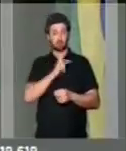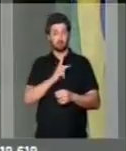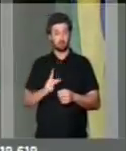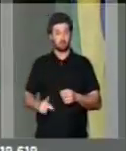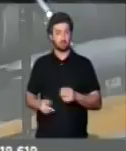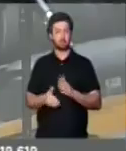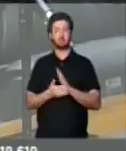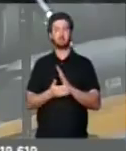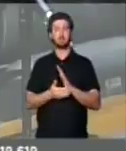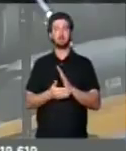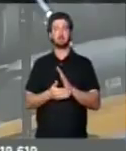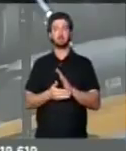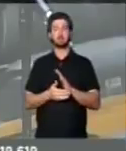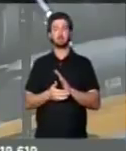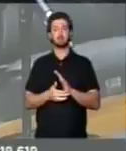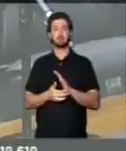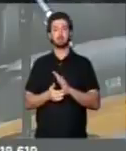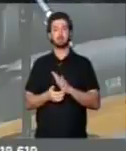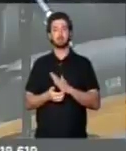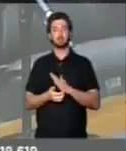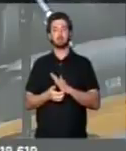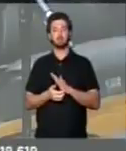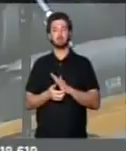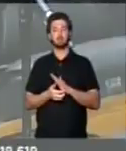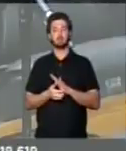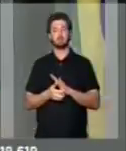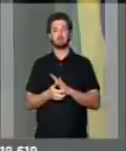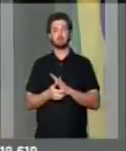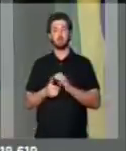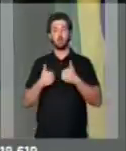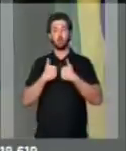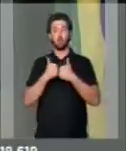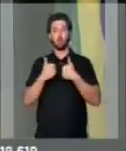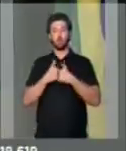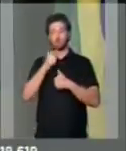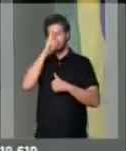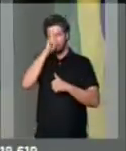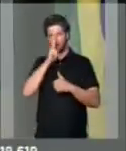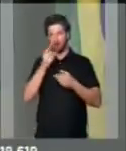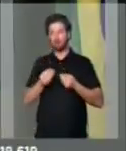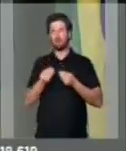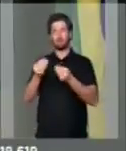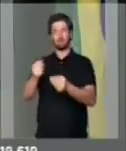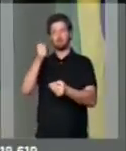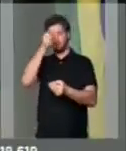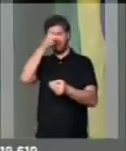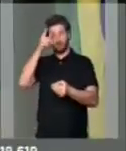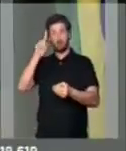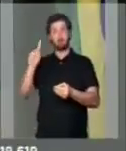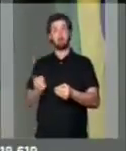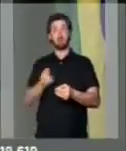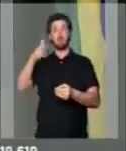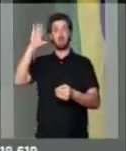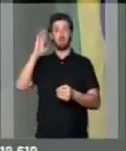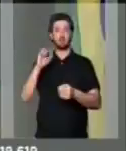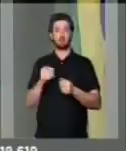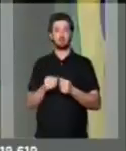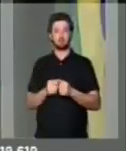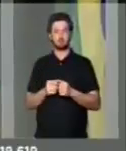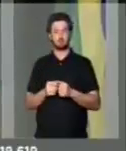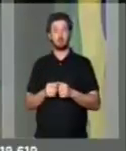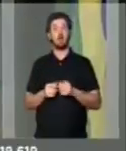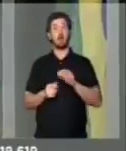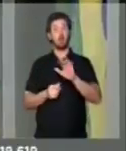Rousseff entregou milhares de ônibus, aqueles amarelinhos nas prefeituras. Não pagaram.